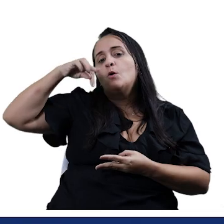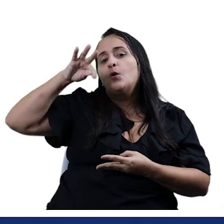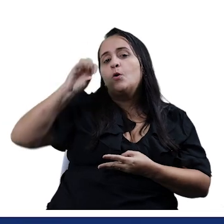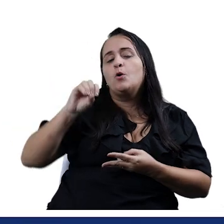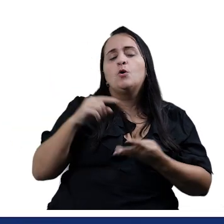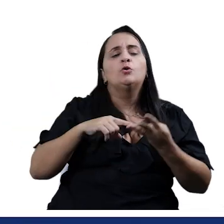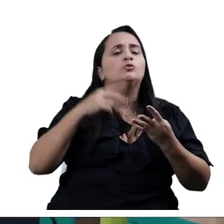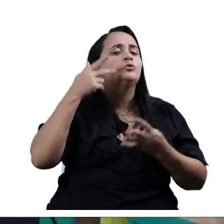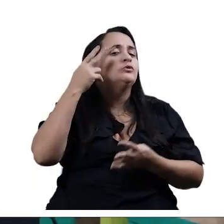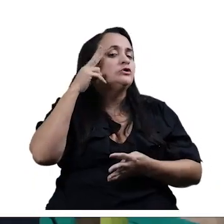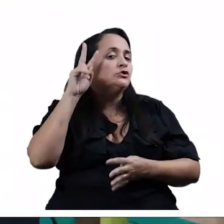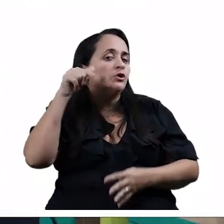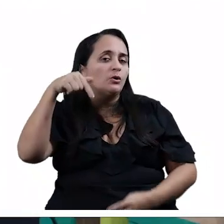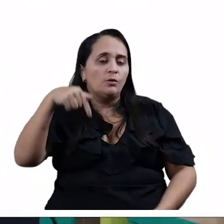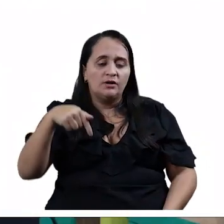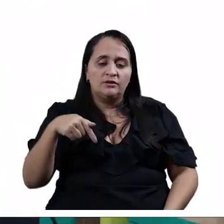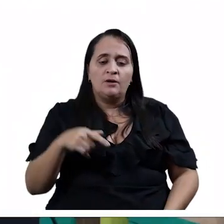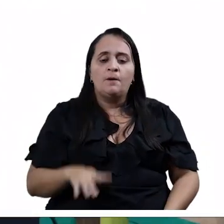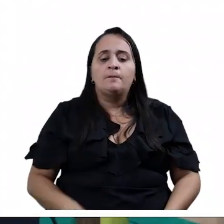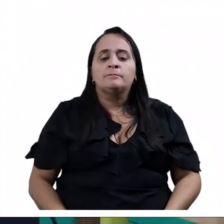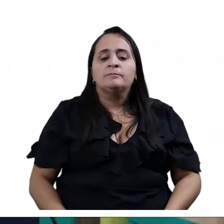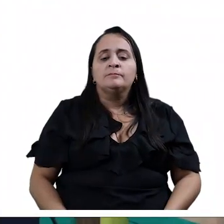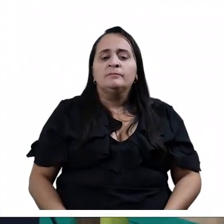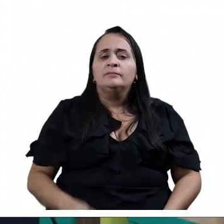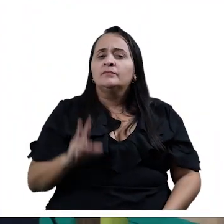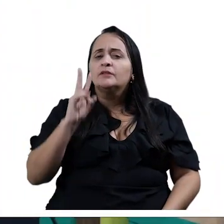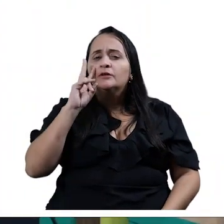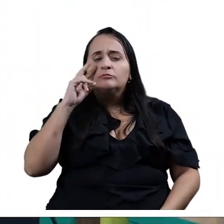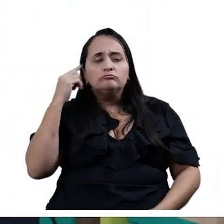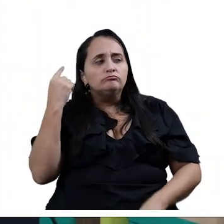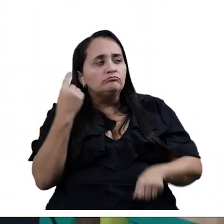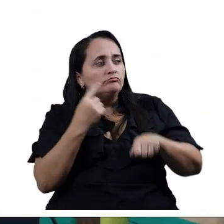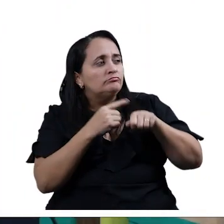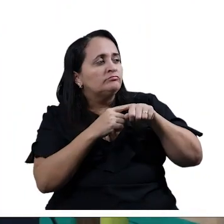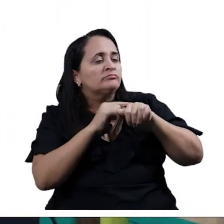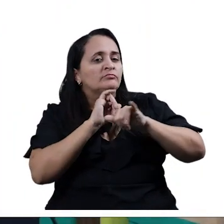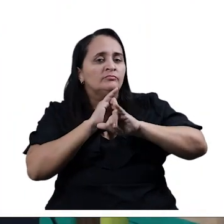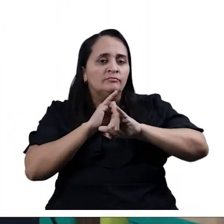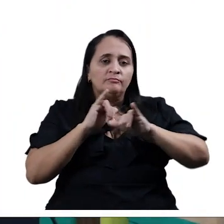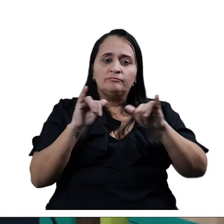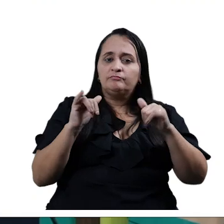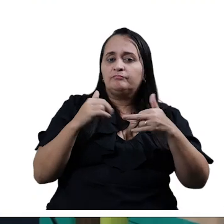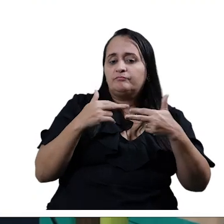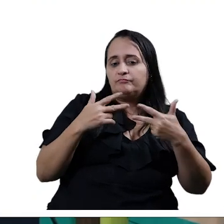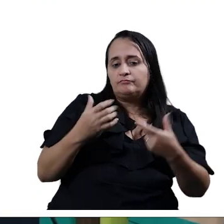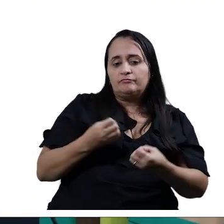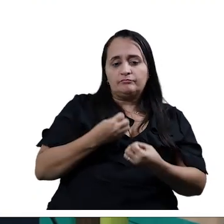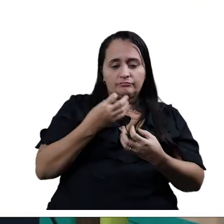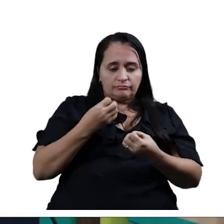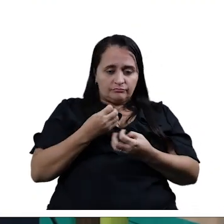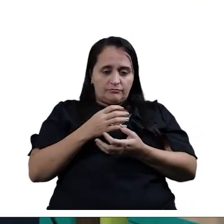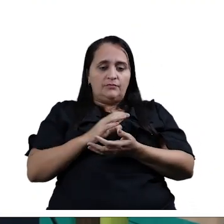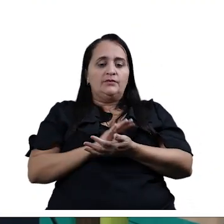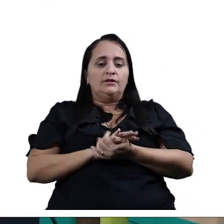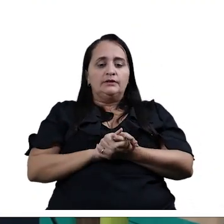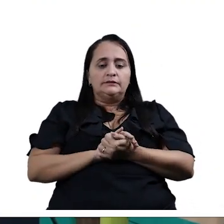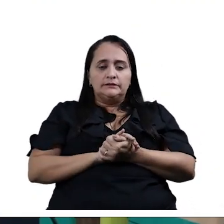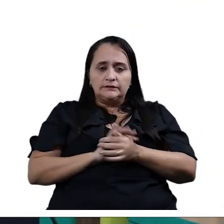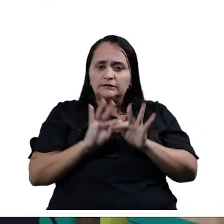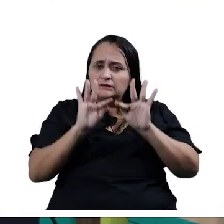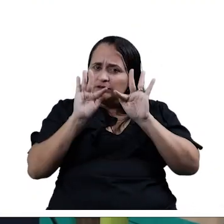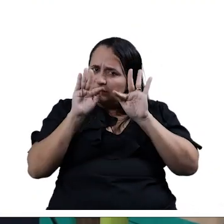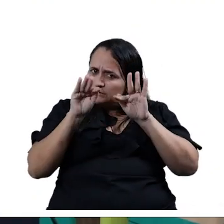em quadrinhos. Na aula anterior, ficamos bem ligadinhos aí em notícia e poesia. Não foi isso?